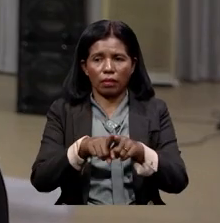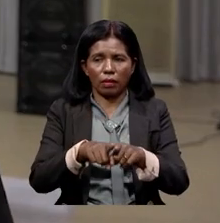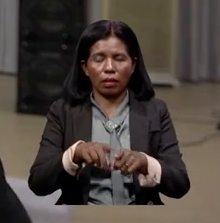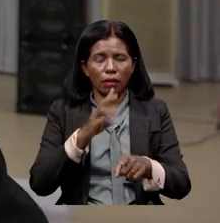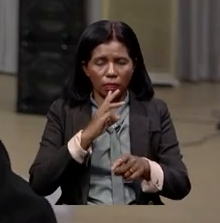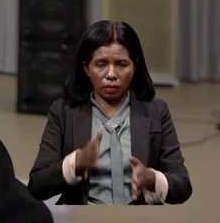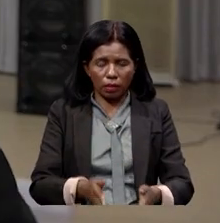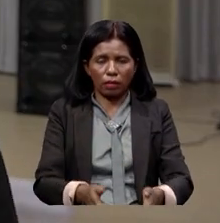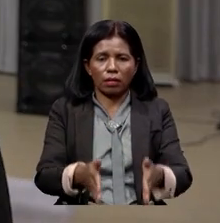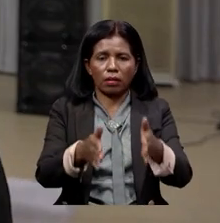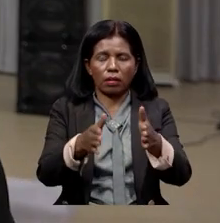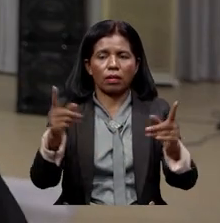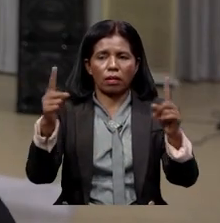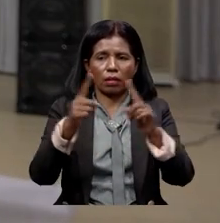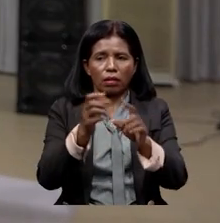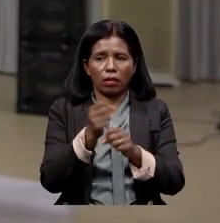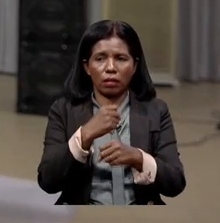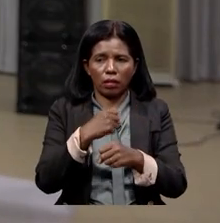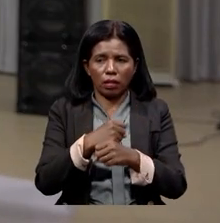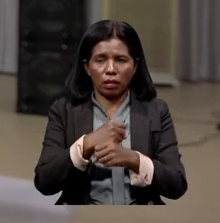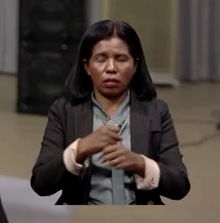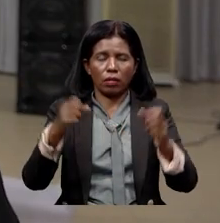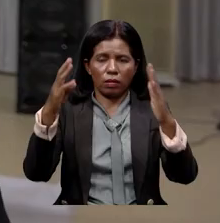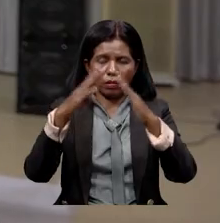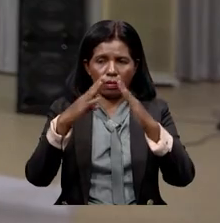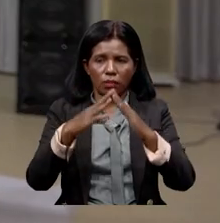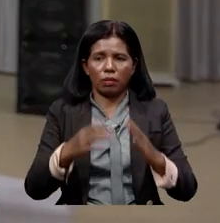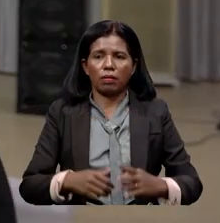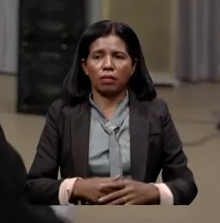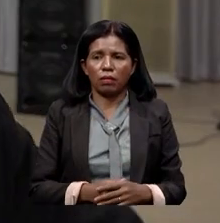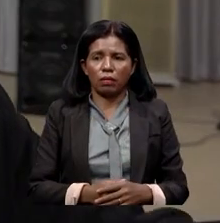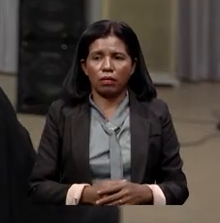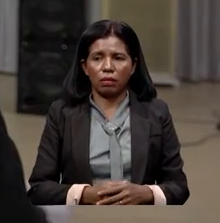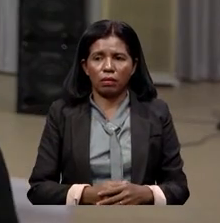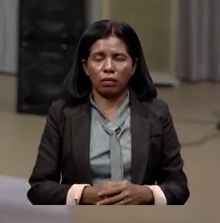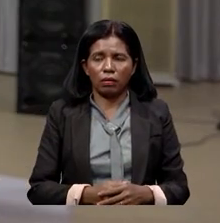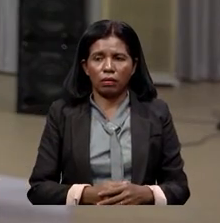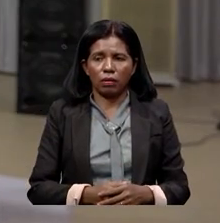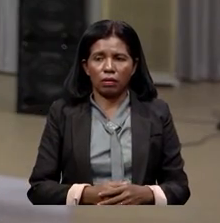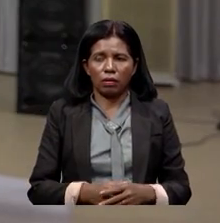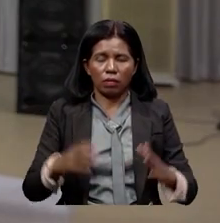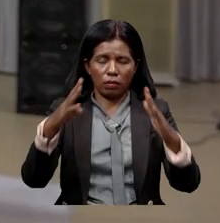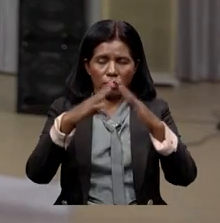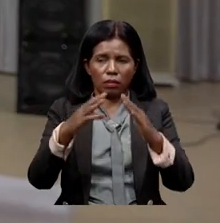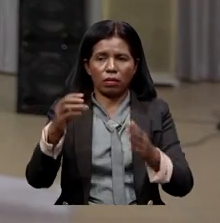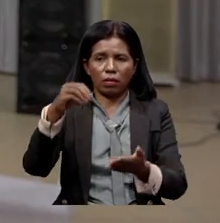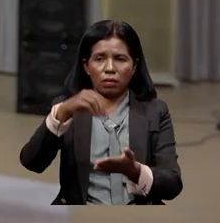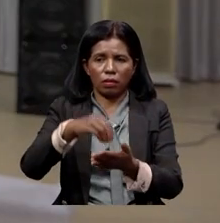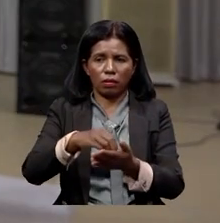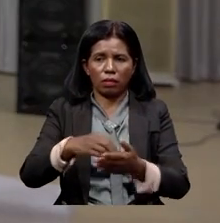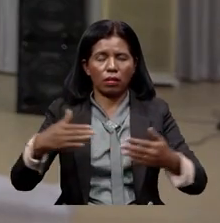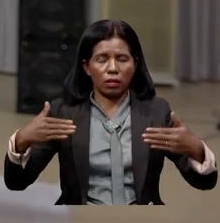irrigasan nomos ba halo halo uma uma ba ha atu hakia